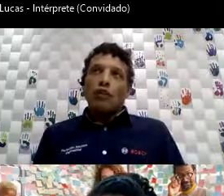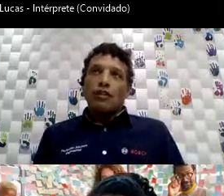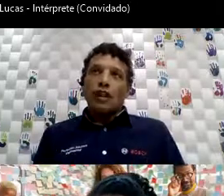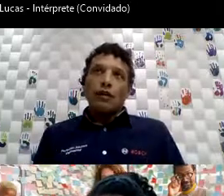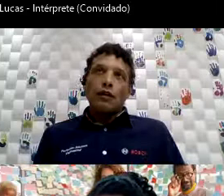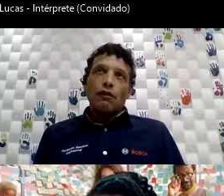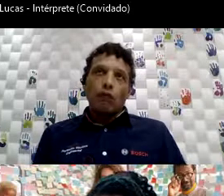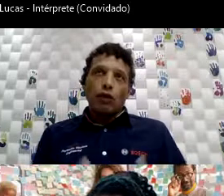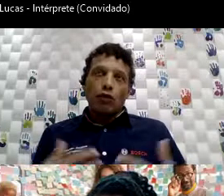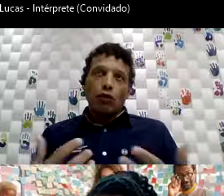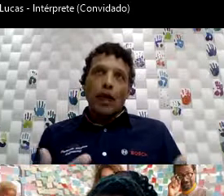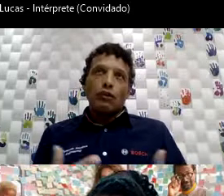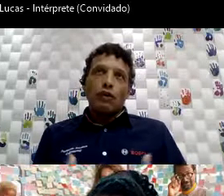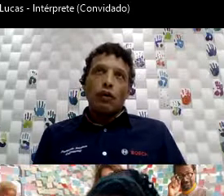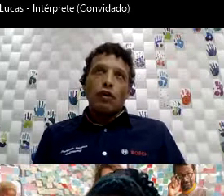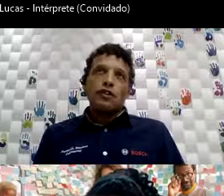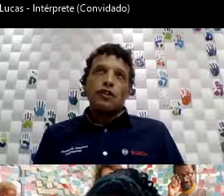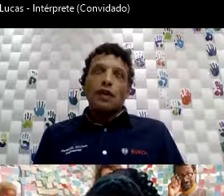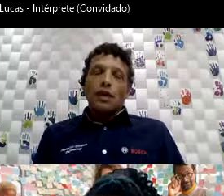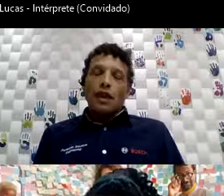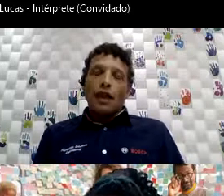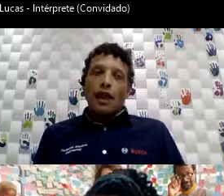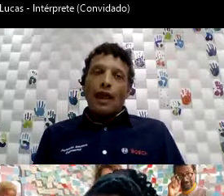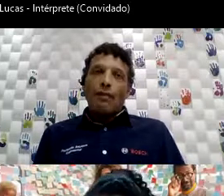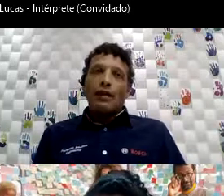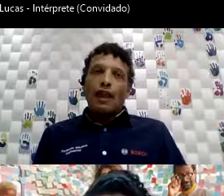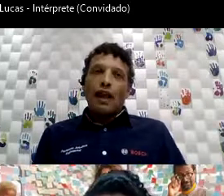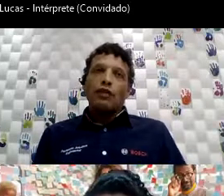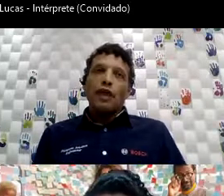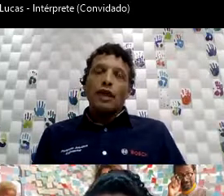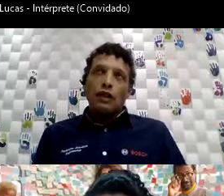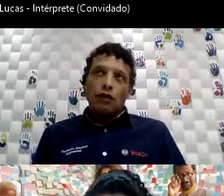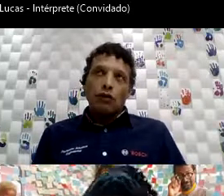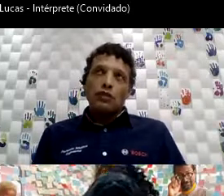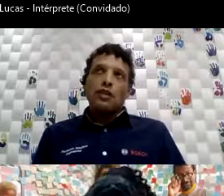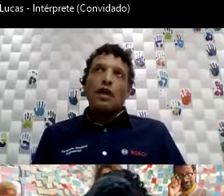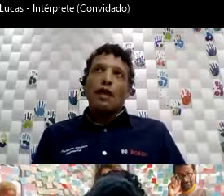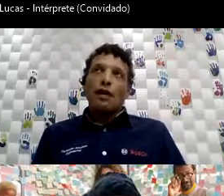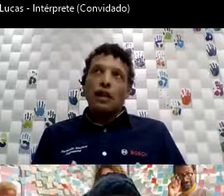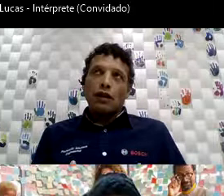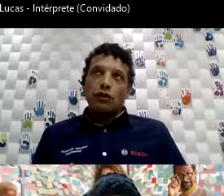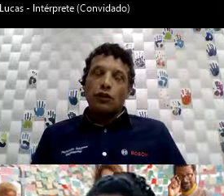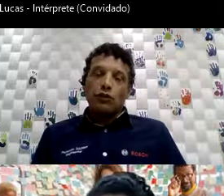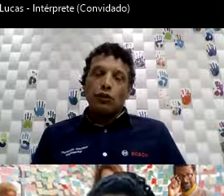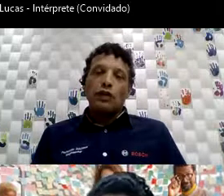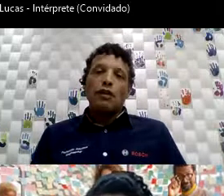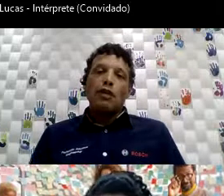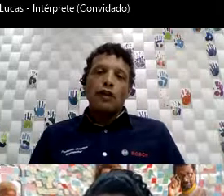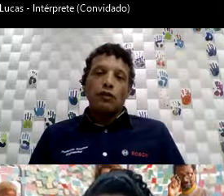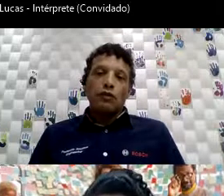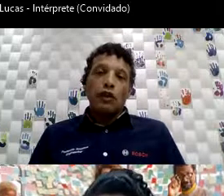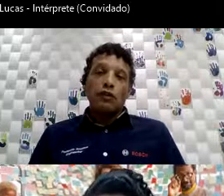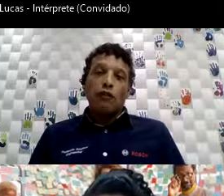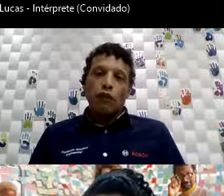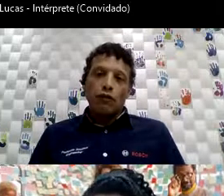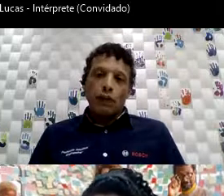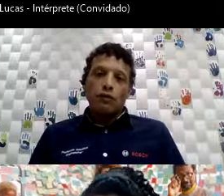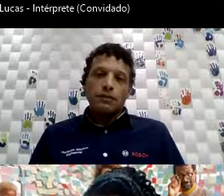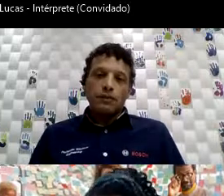um ecossistema voltado na Bosch que é baseado em tecnologia, é baseado no ser humano, é baseado